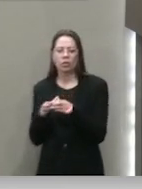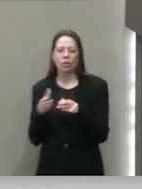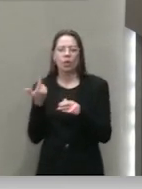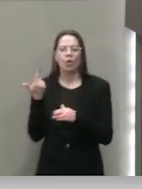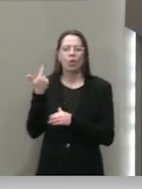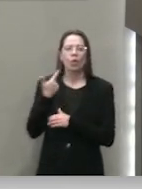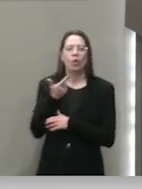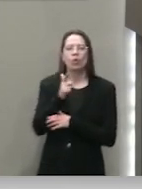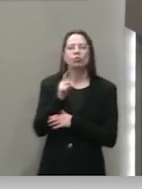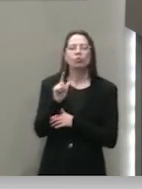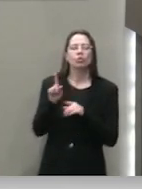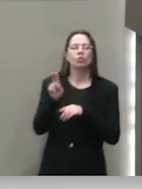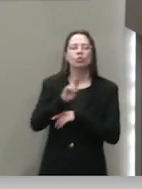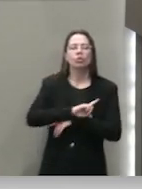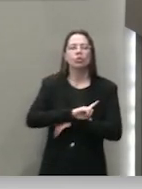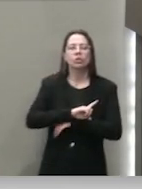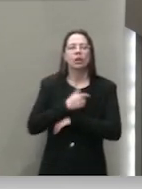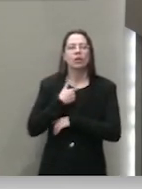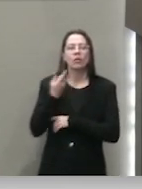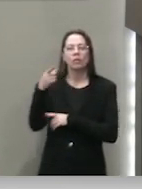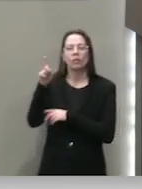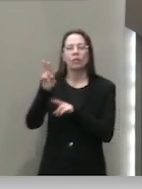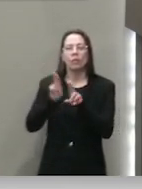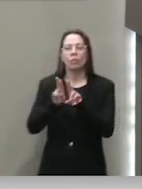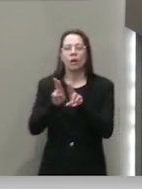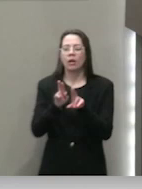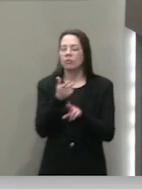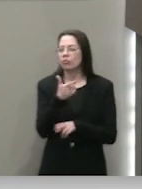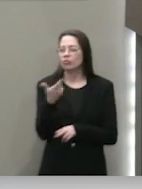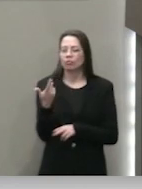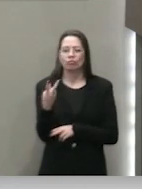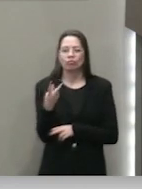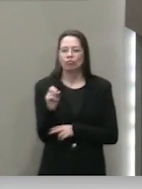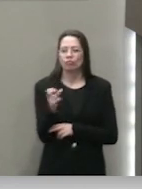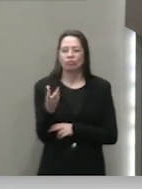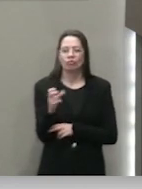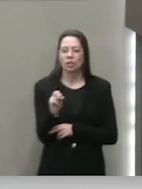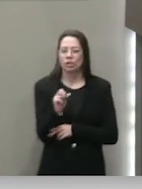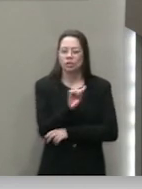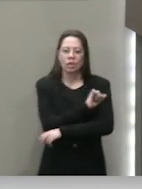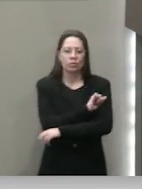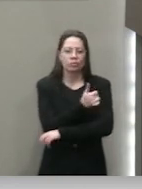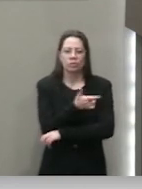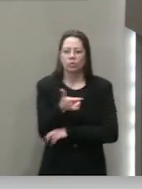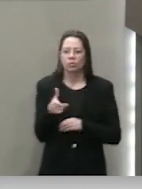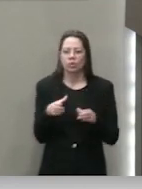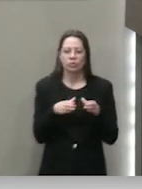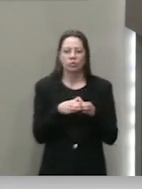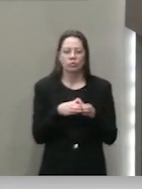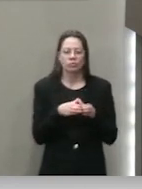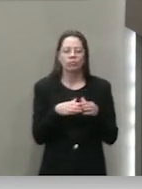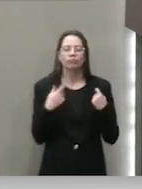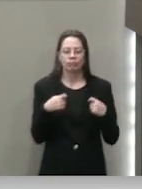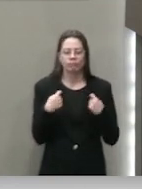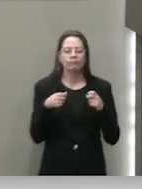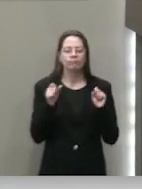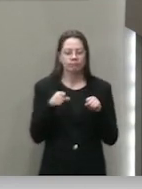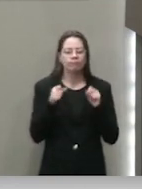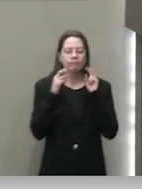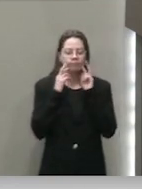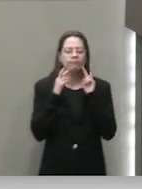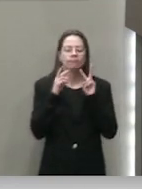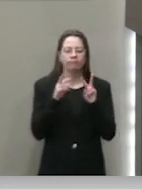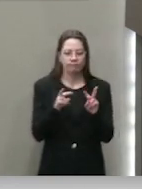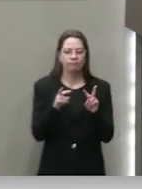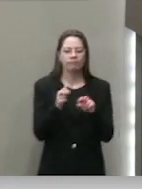UPF trabalhar com uma turma, não tinha 20. E uma única turma. Então, precisa, sim, olhar